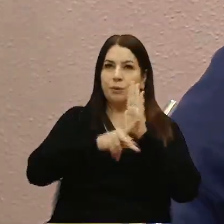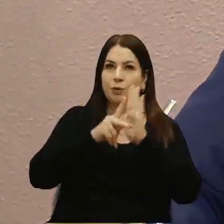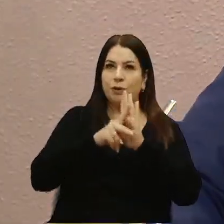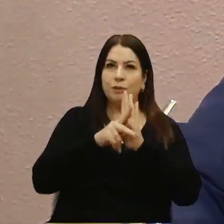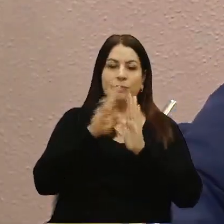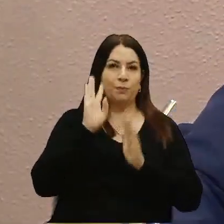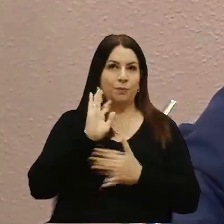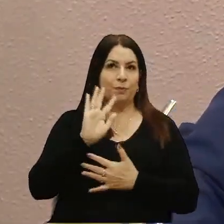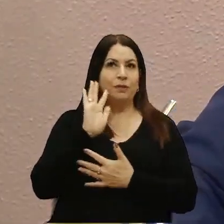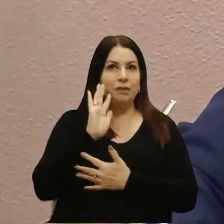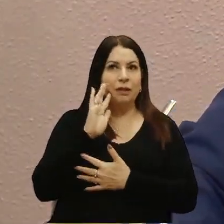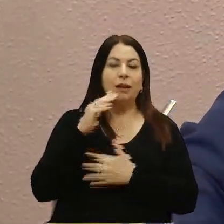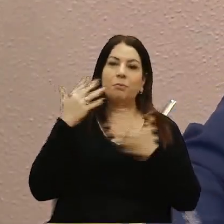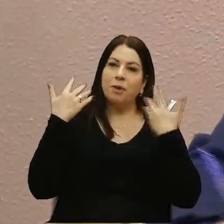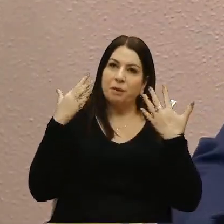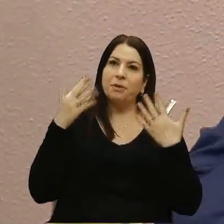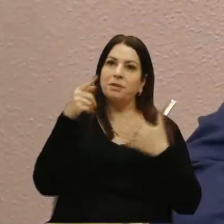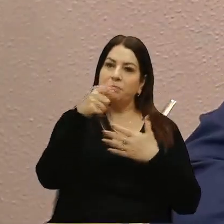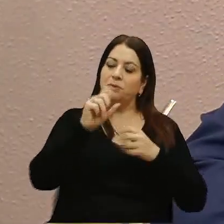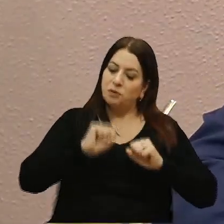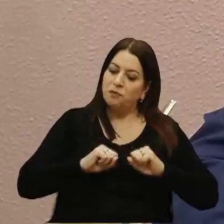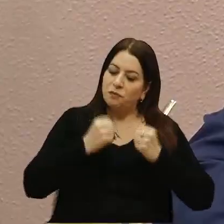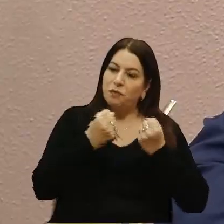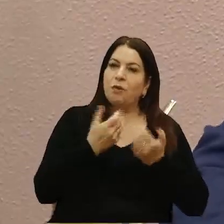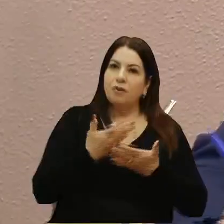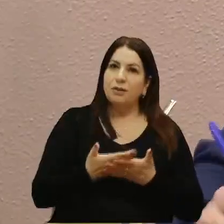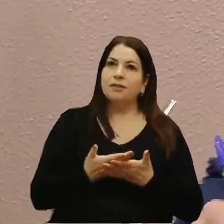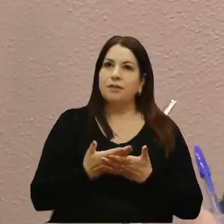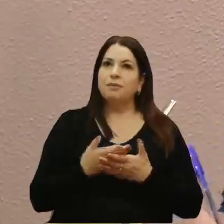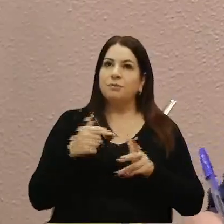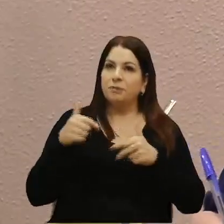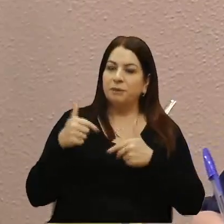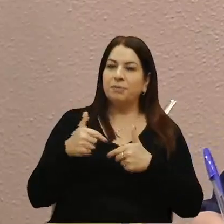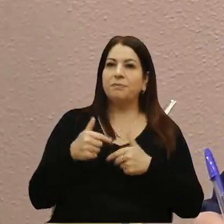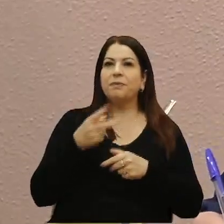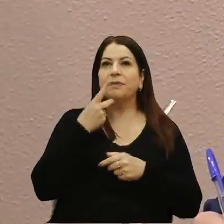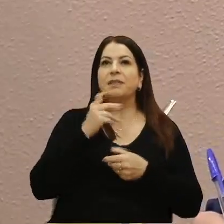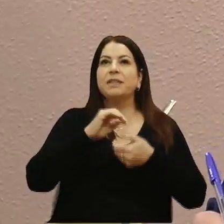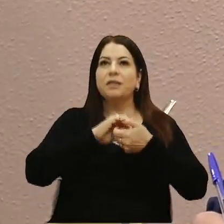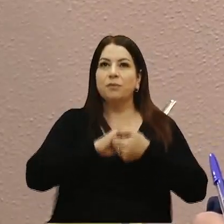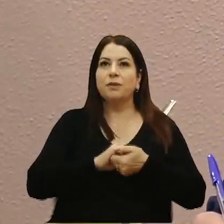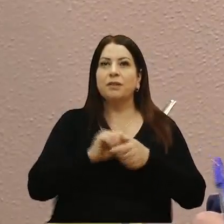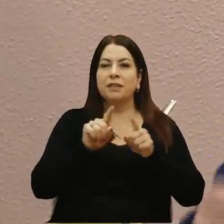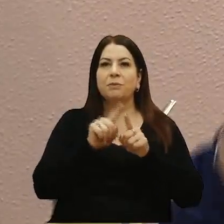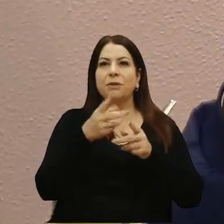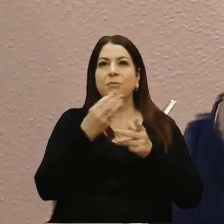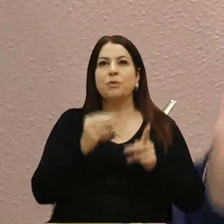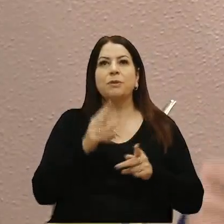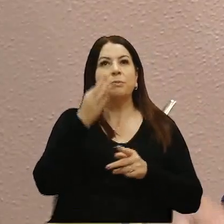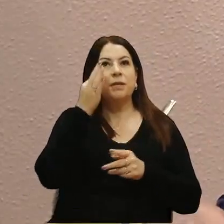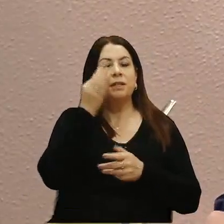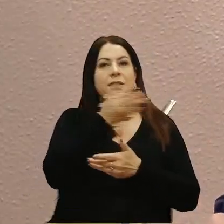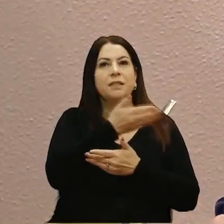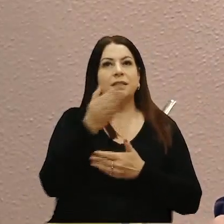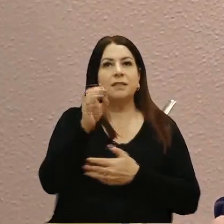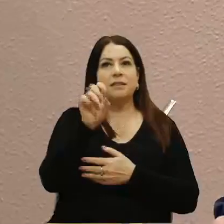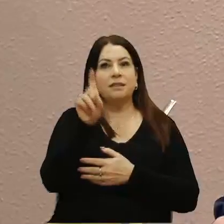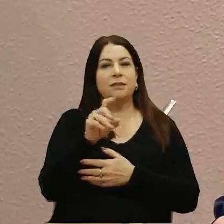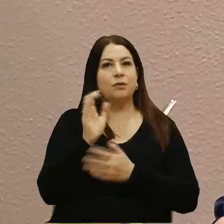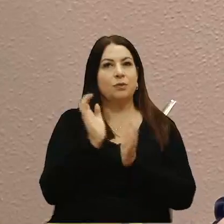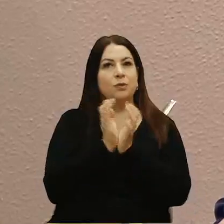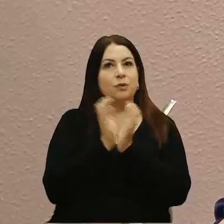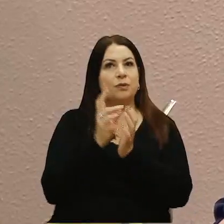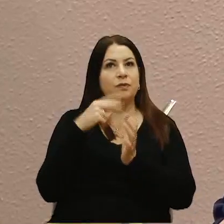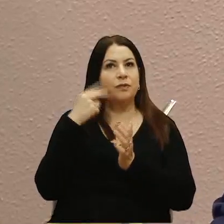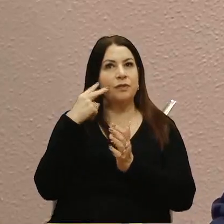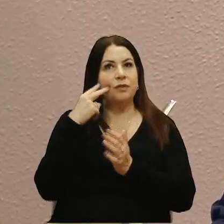muito legais. Parabéns pelo seu esforço, pelo seu trabalho. Queria saudar aqui também, temos várias presenças. Ex-colega